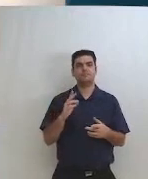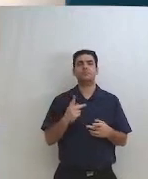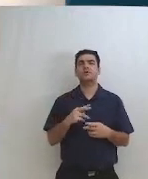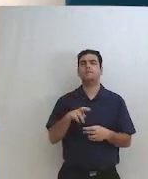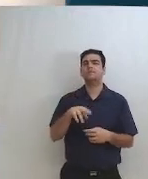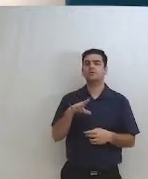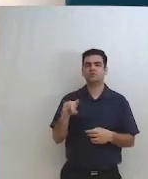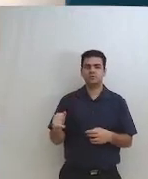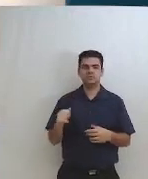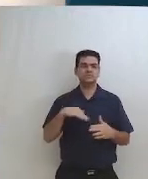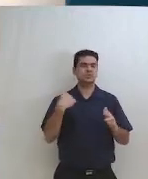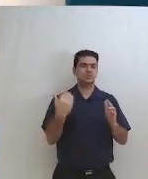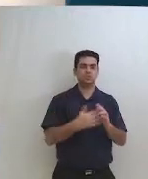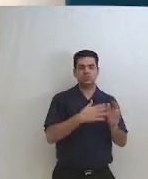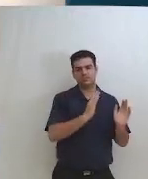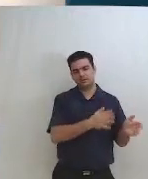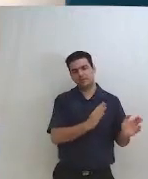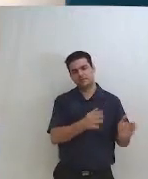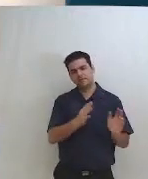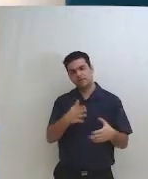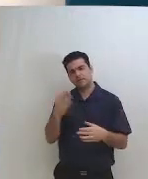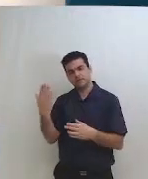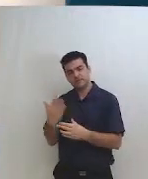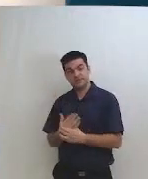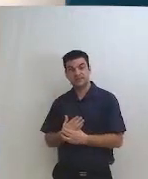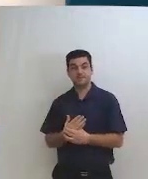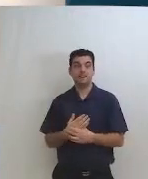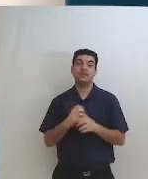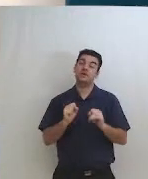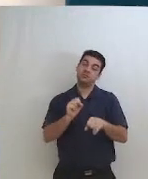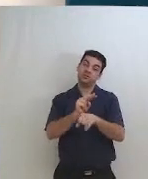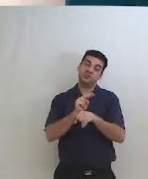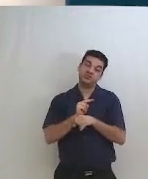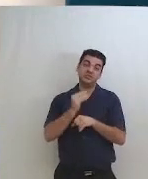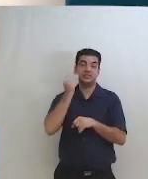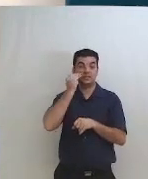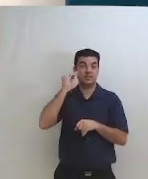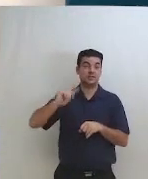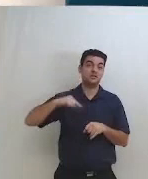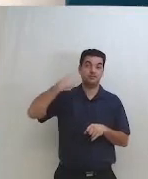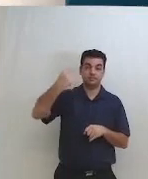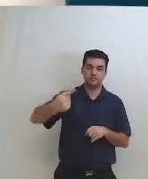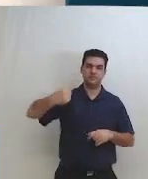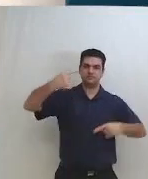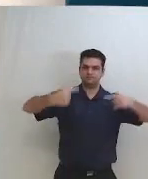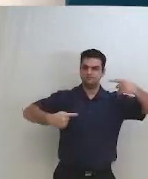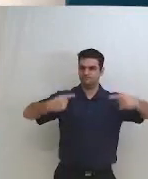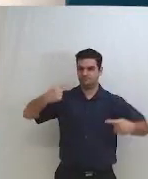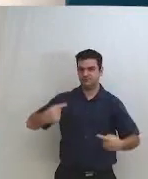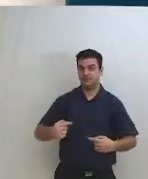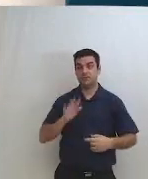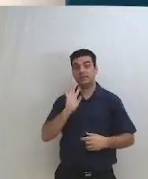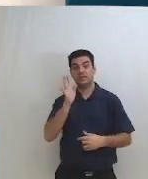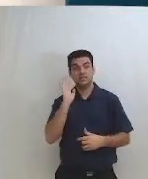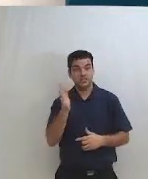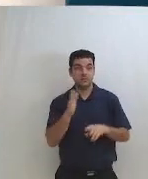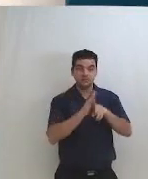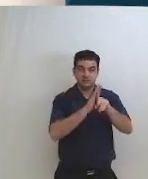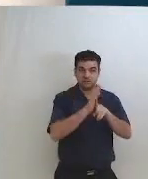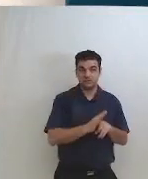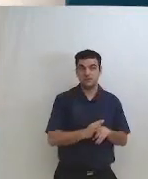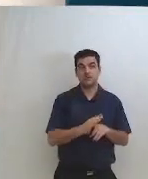instrução criminal no qual pode a defesa exercer o contraditório. Ademais, conforme bem analisou o subprocurador-geral da